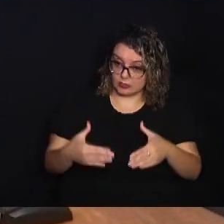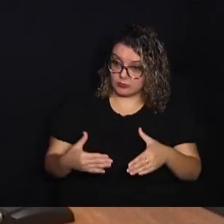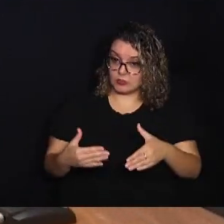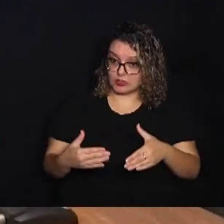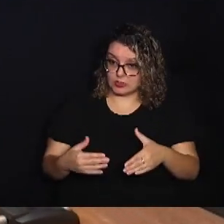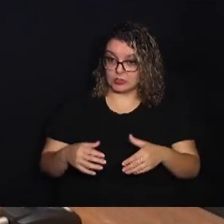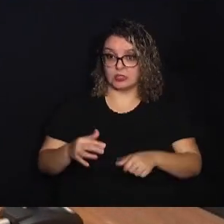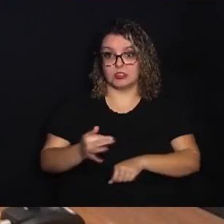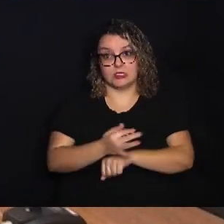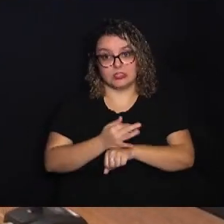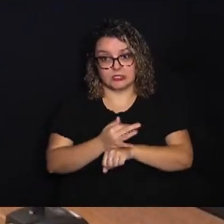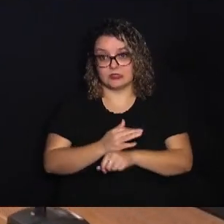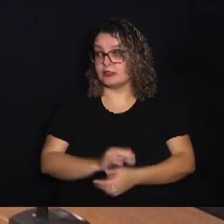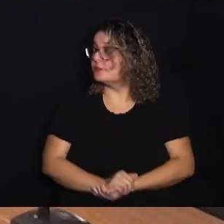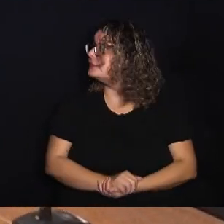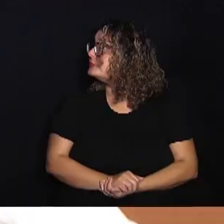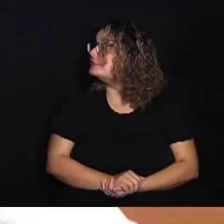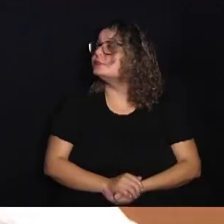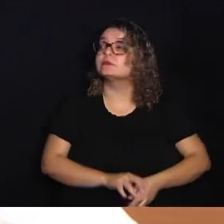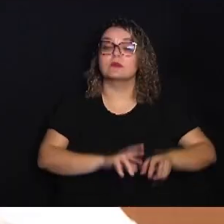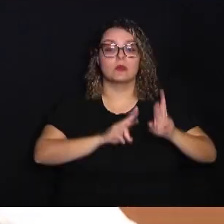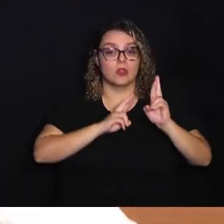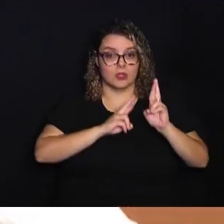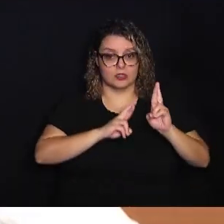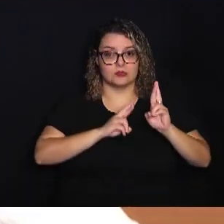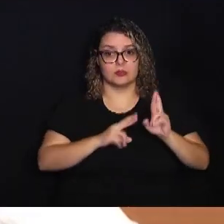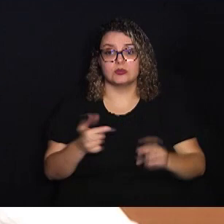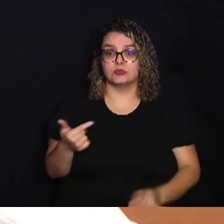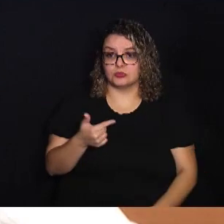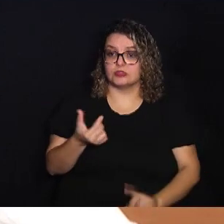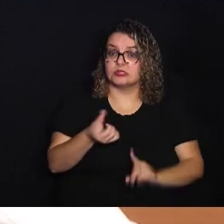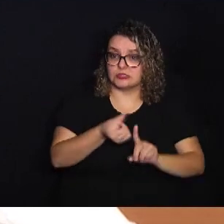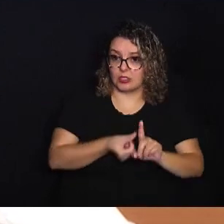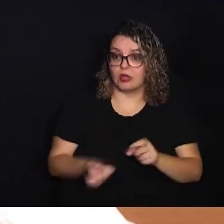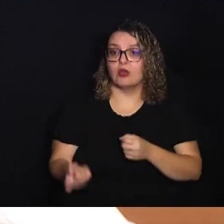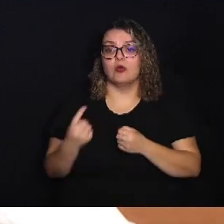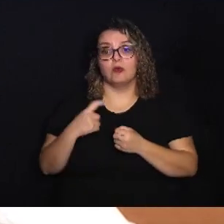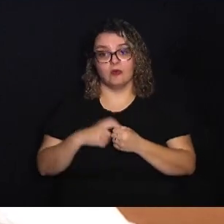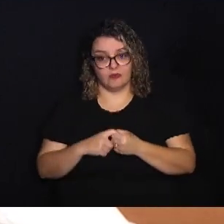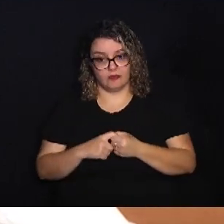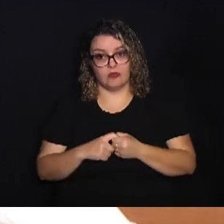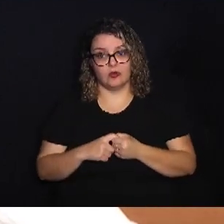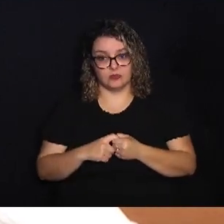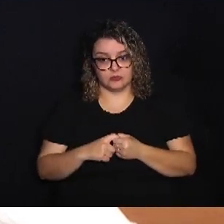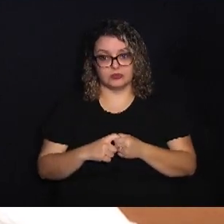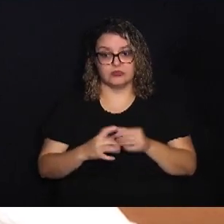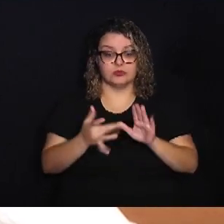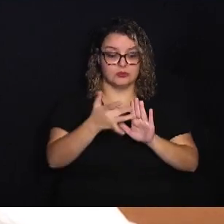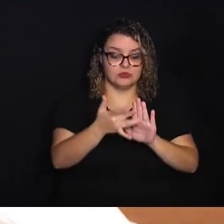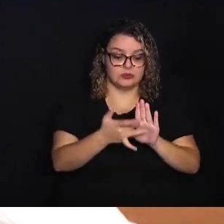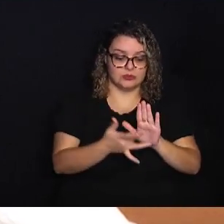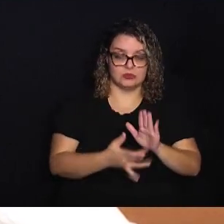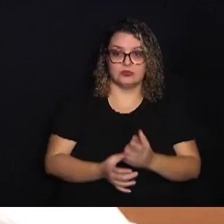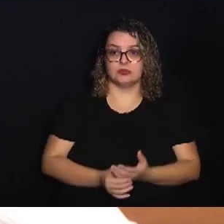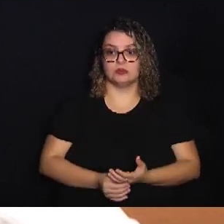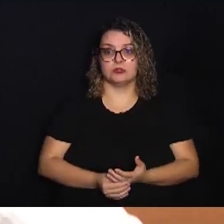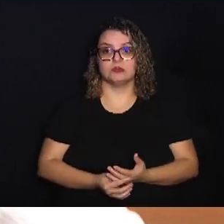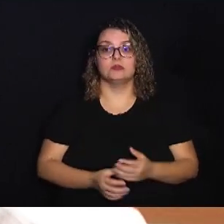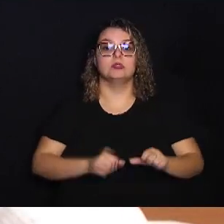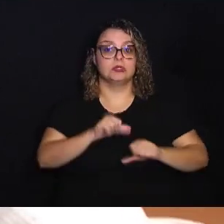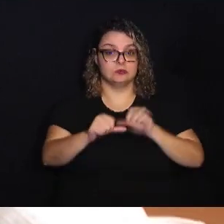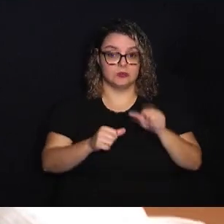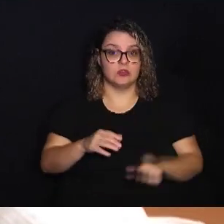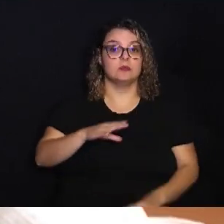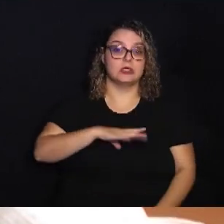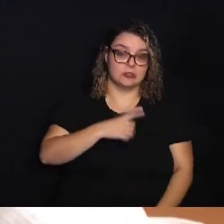da comissão e do recesso paramentar noest volte eh com pautas